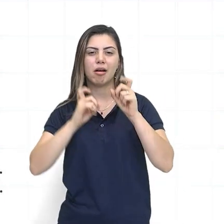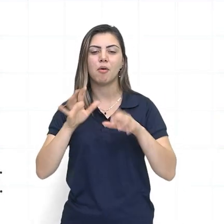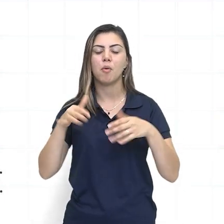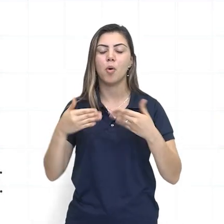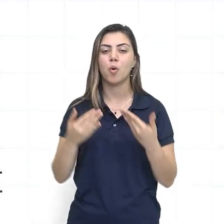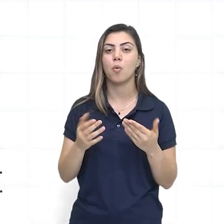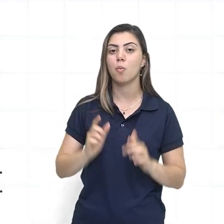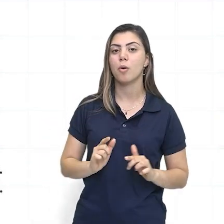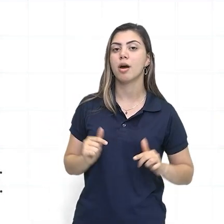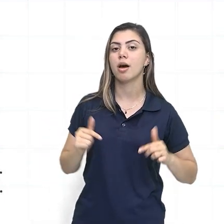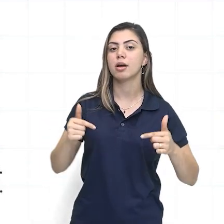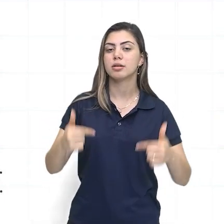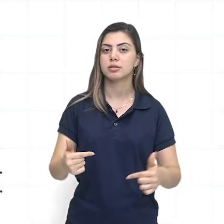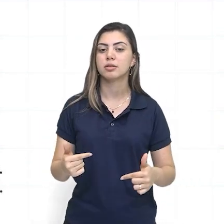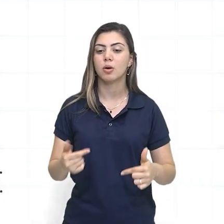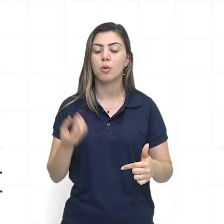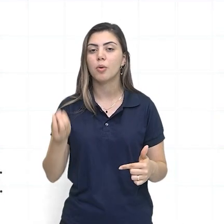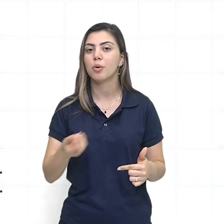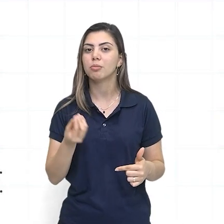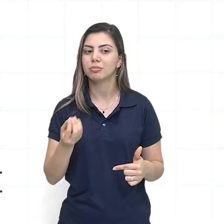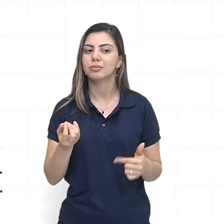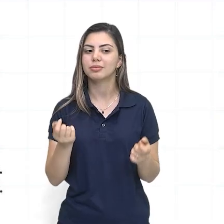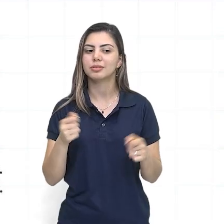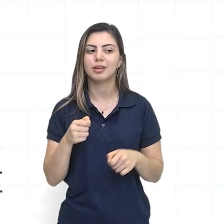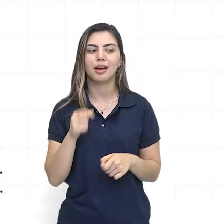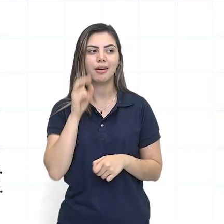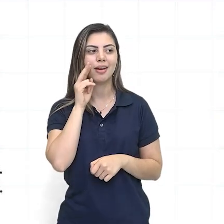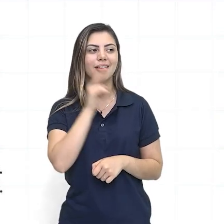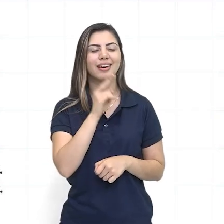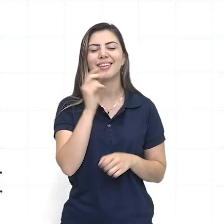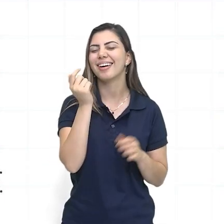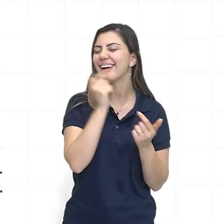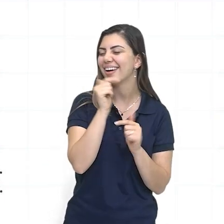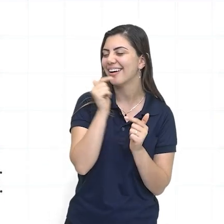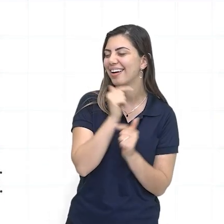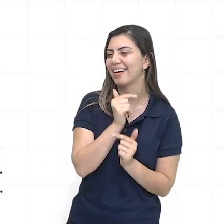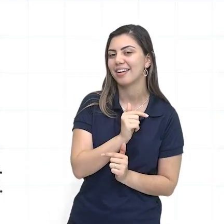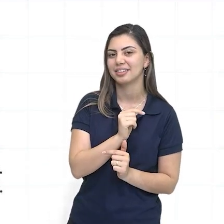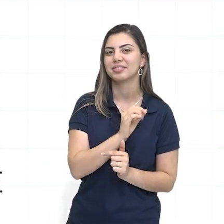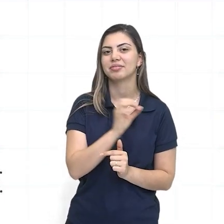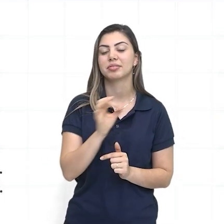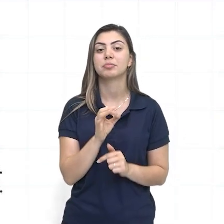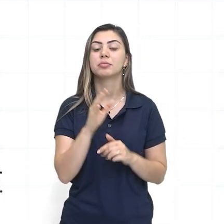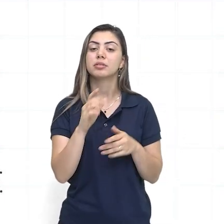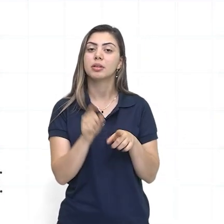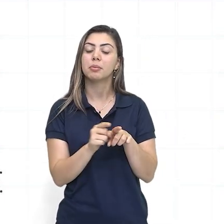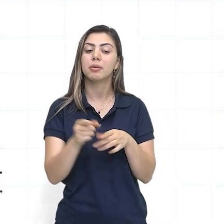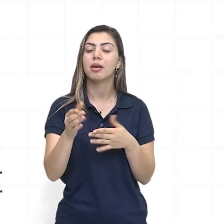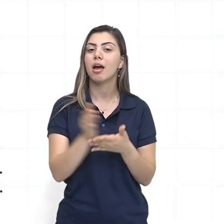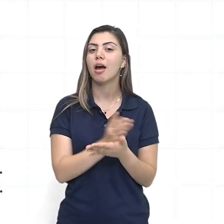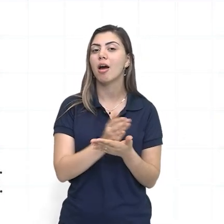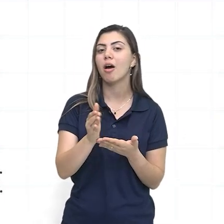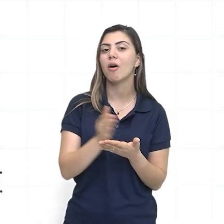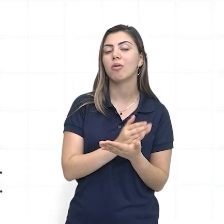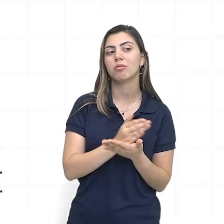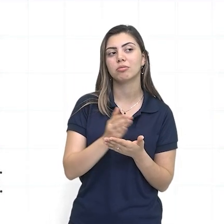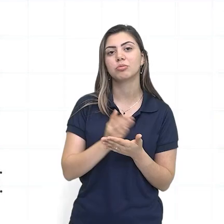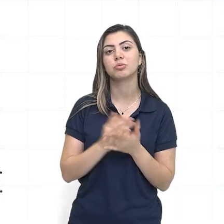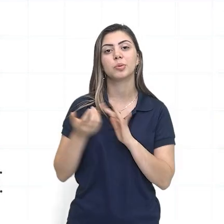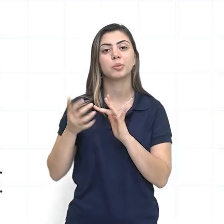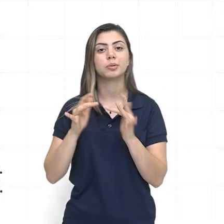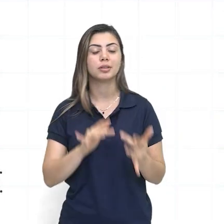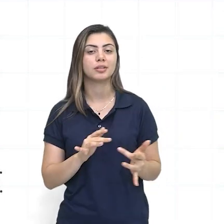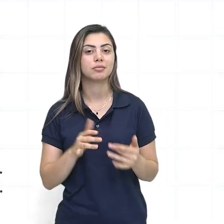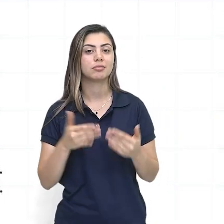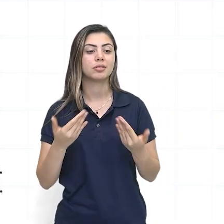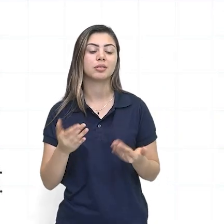suas ações, eles provocam humor. E algumas situações, né? Então, isso varia de